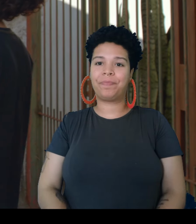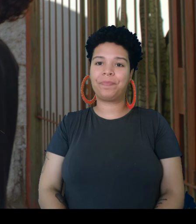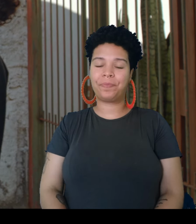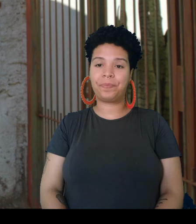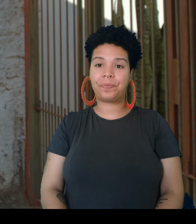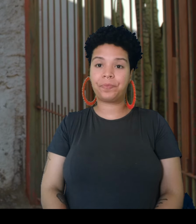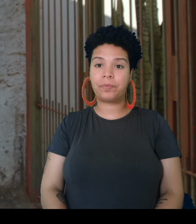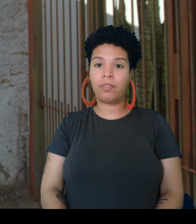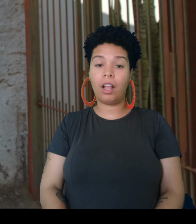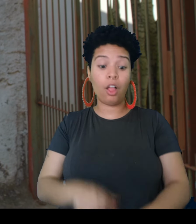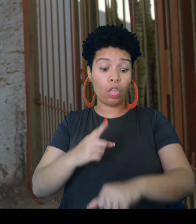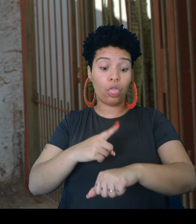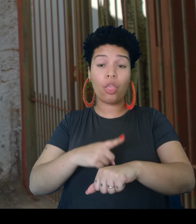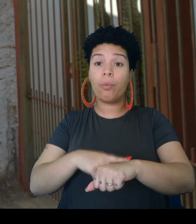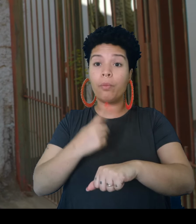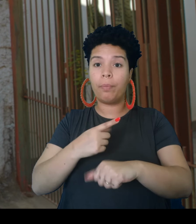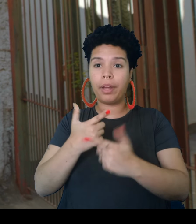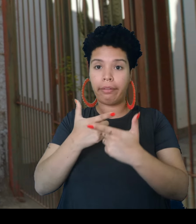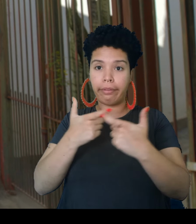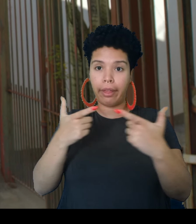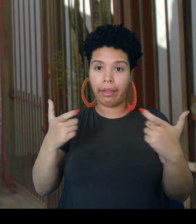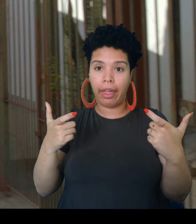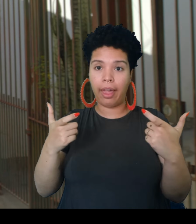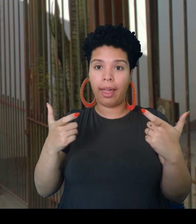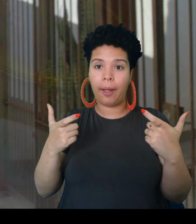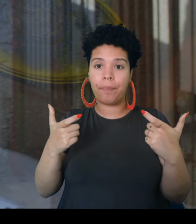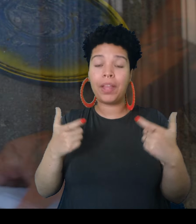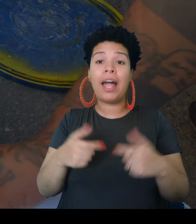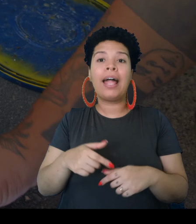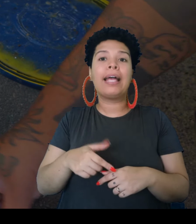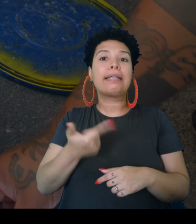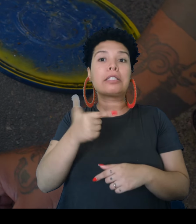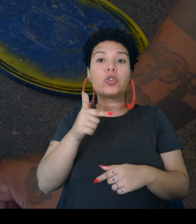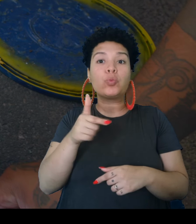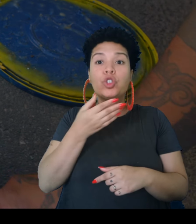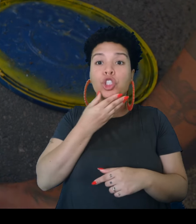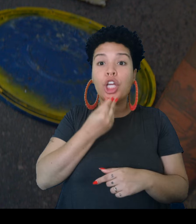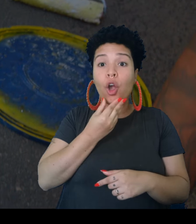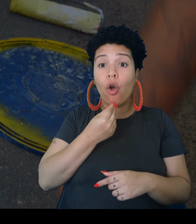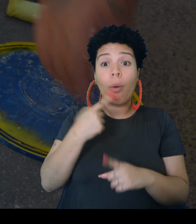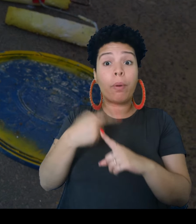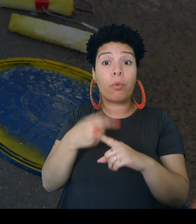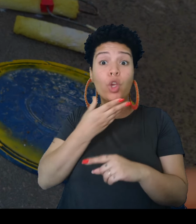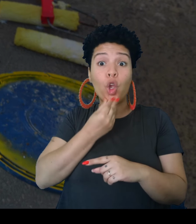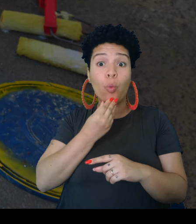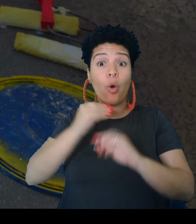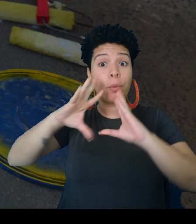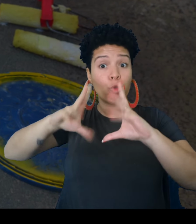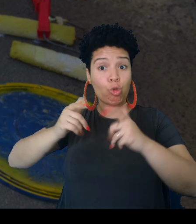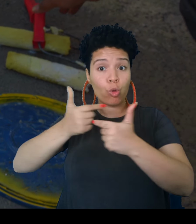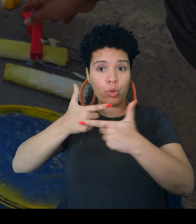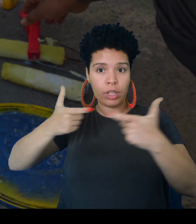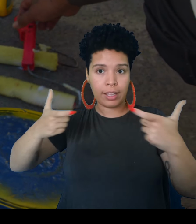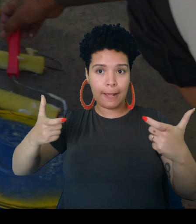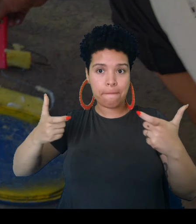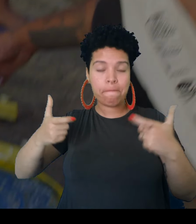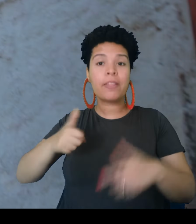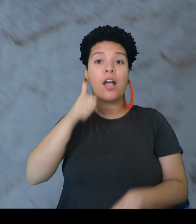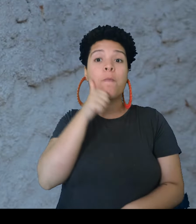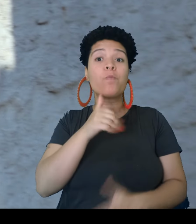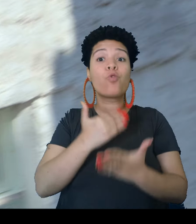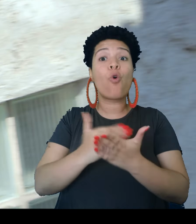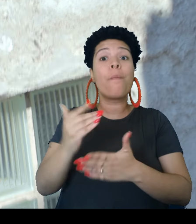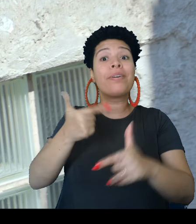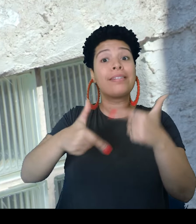guerra, com a ausência dos homens, as mulheres começaram a exercer algumas profissões antes feitas apenas por eles. E com a volta deles